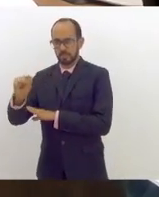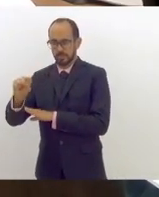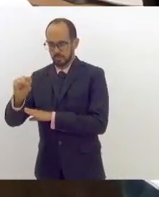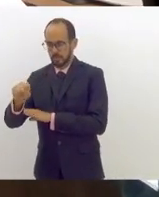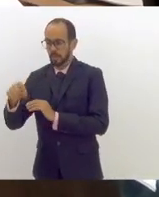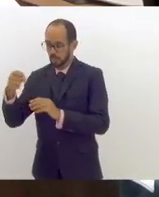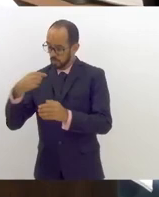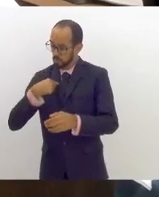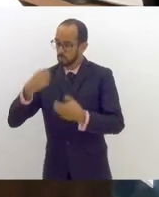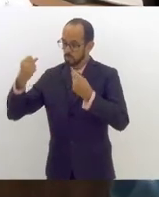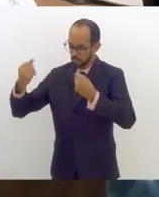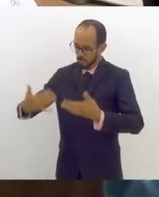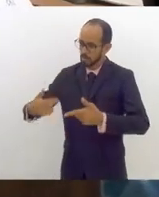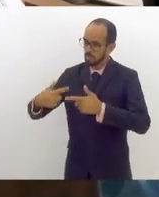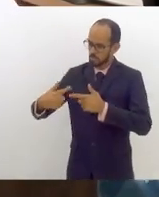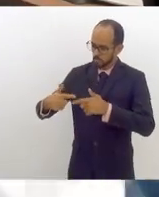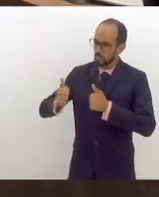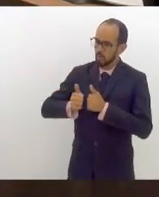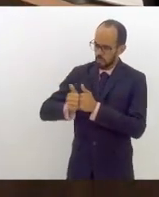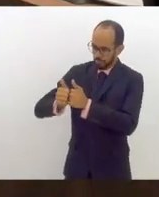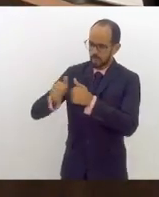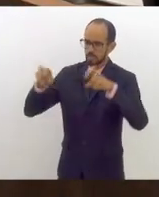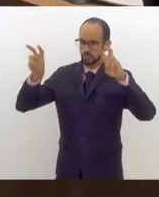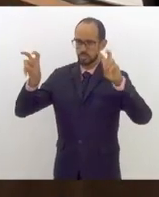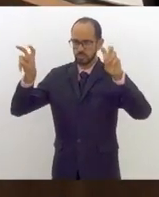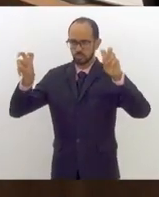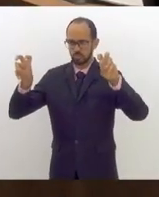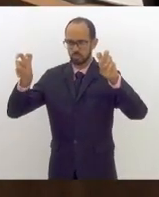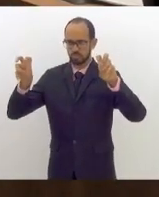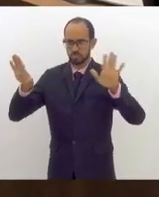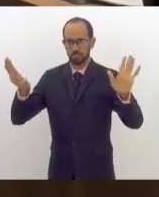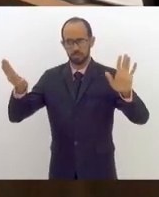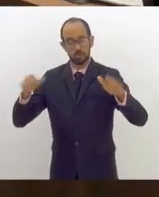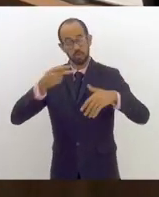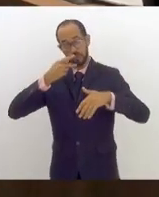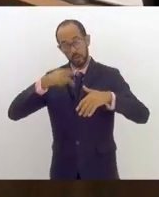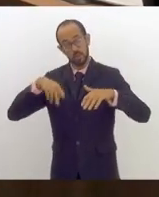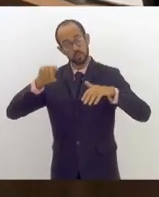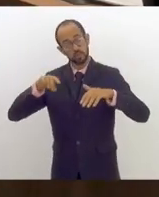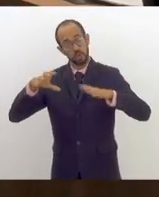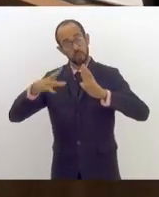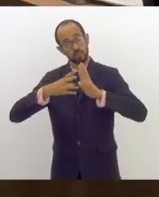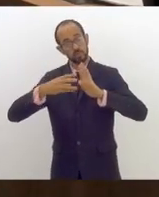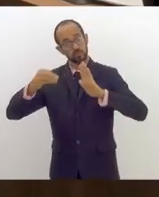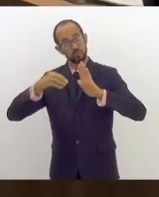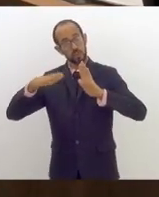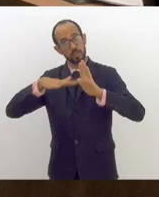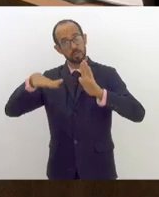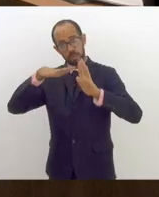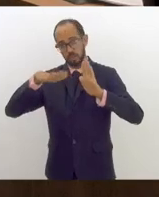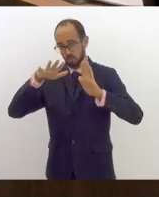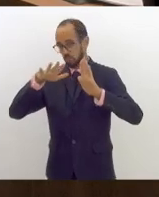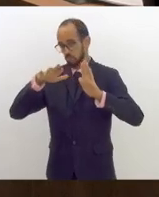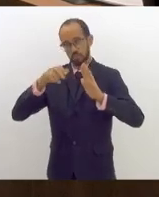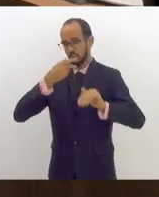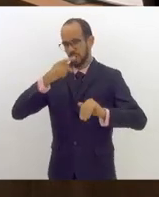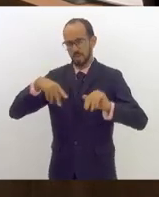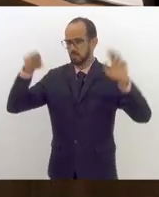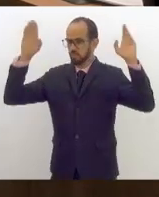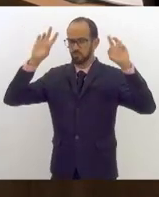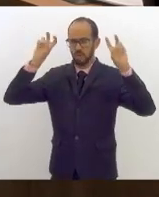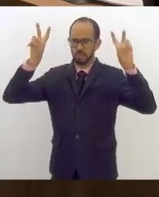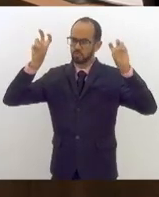fatos e tô falando só de forma não tô falando de mérito o governador